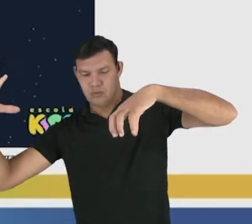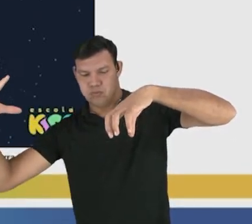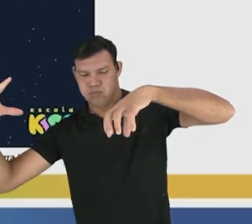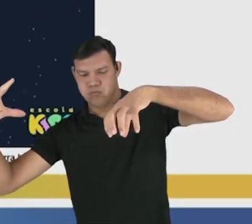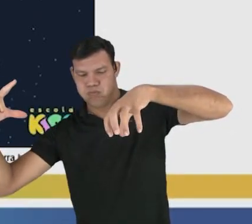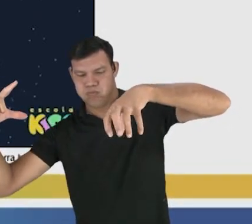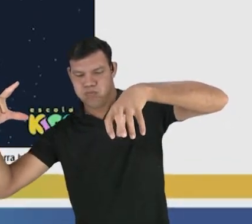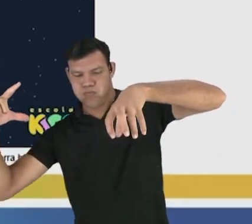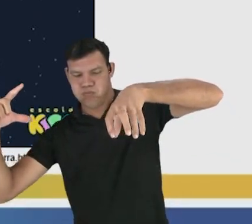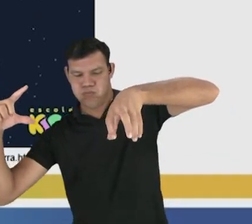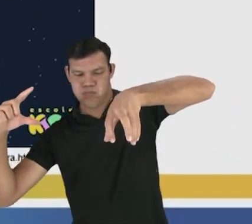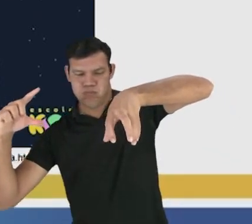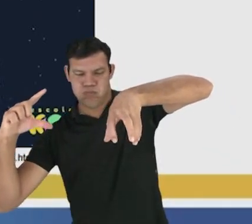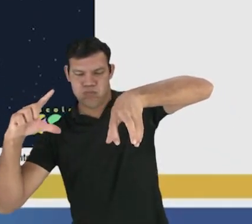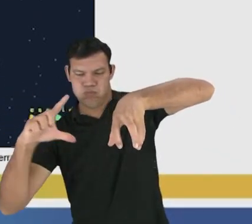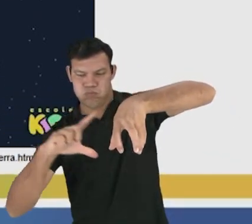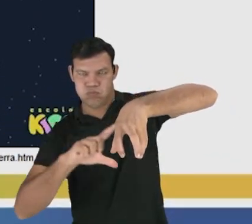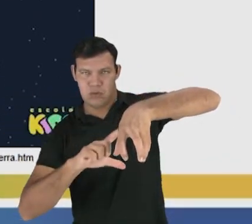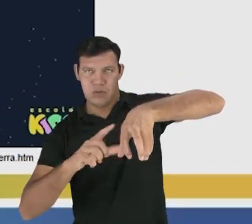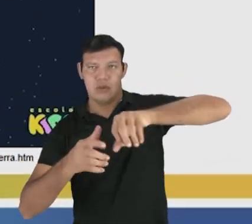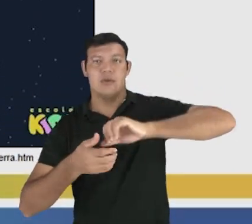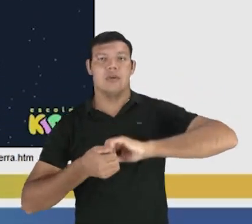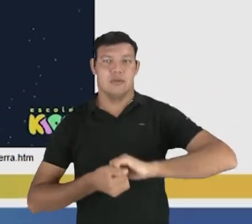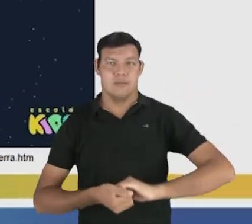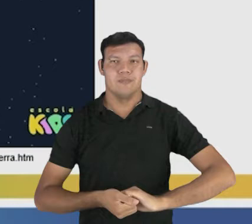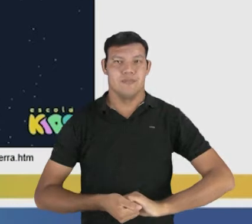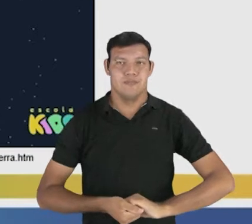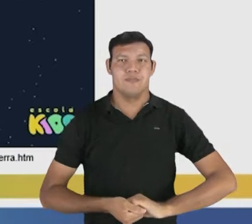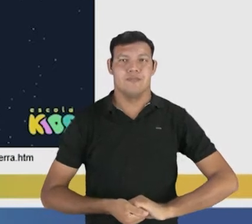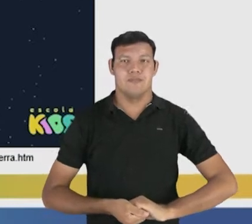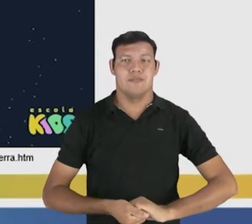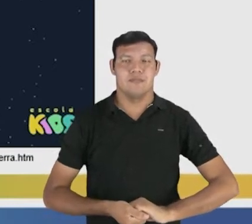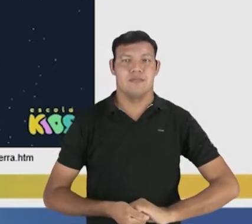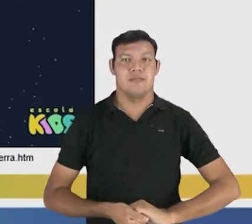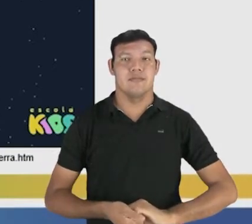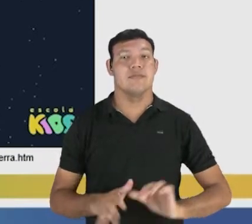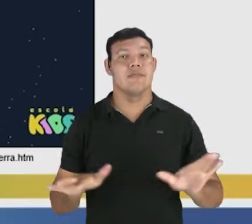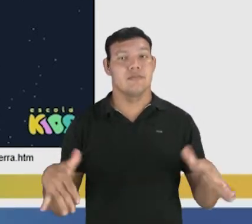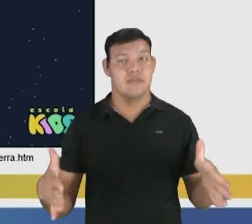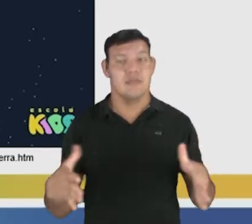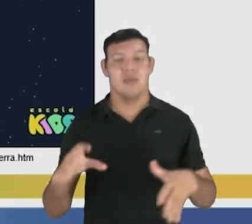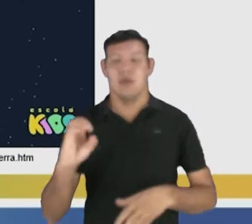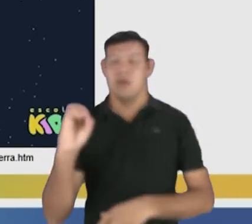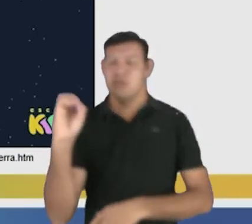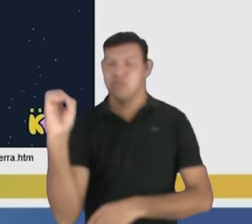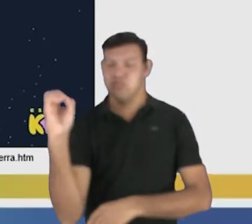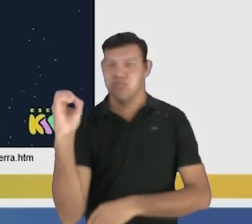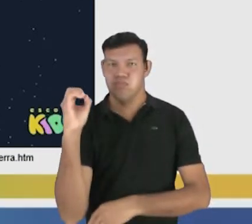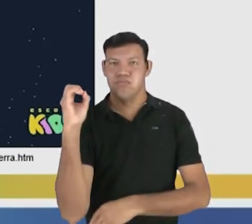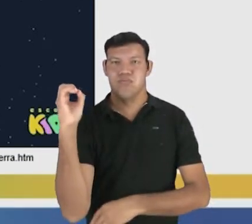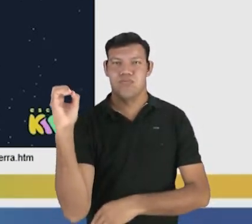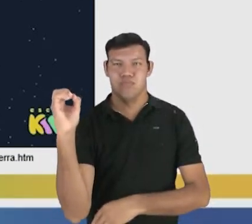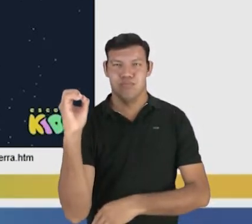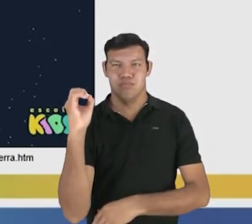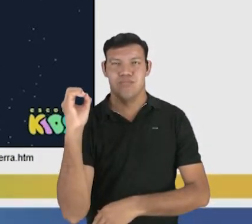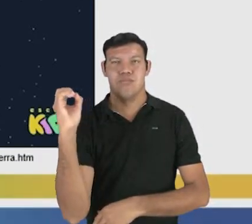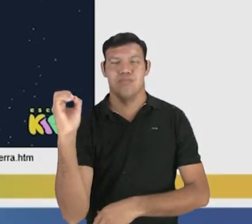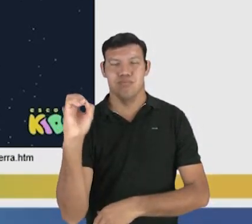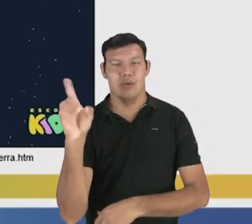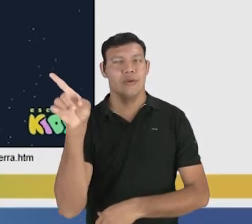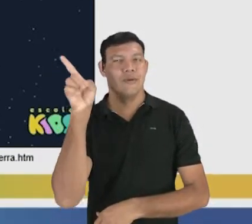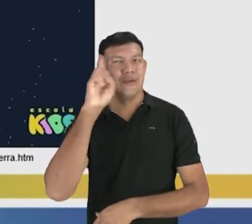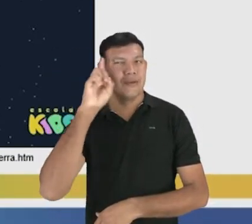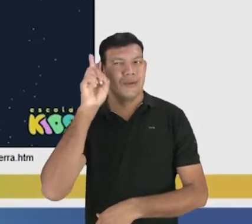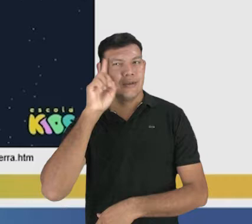lado que estava recebendo luz, ele para de receber, e assim a gente vai tendo essa movimentação acontecendo todos os